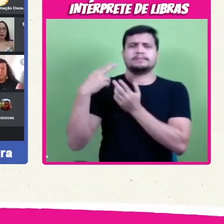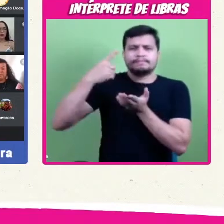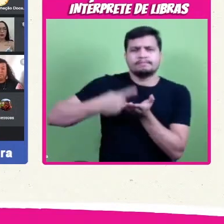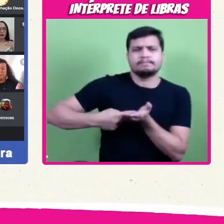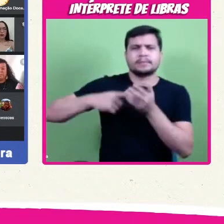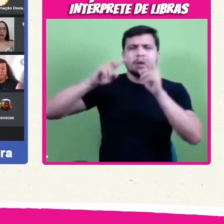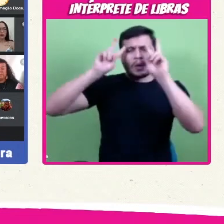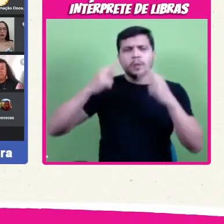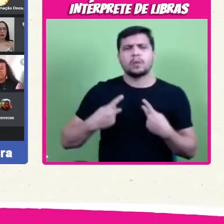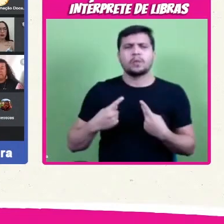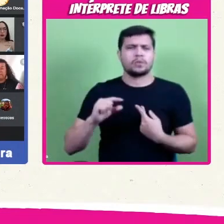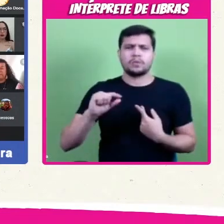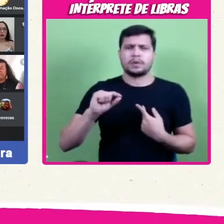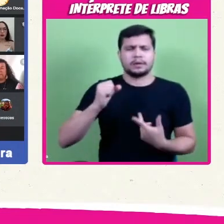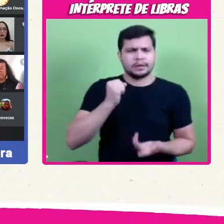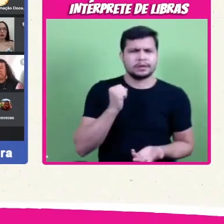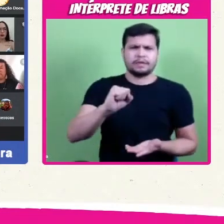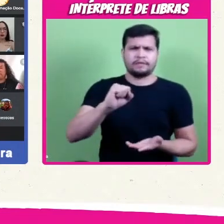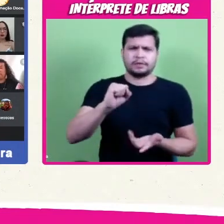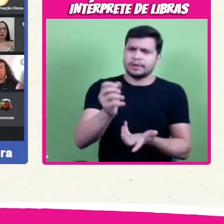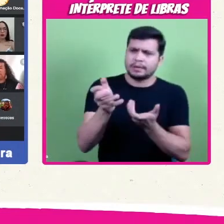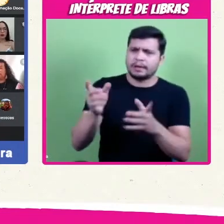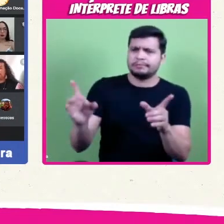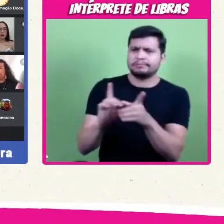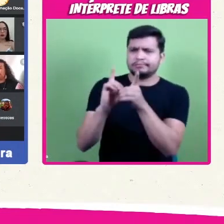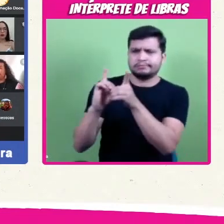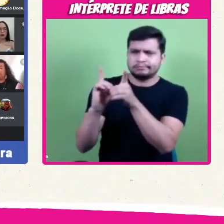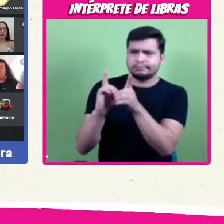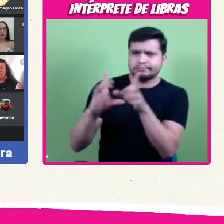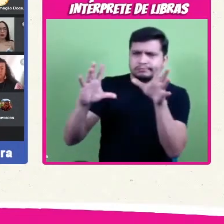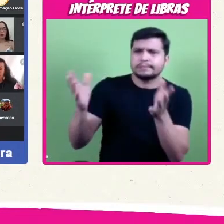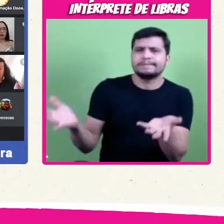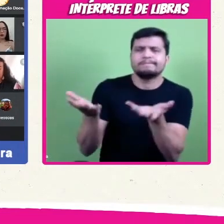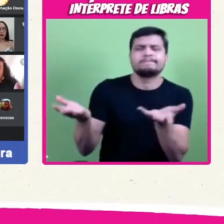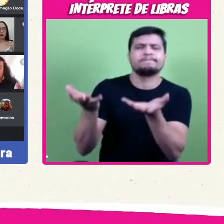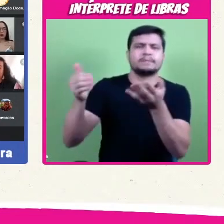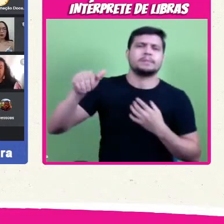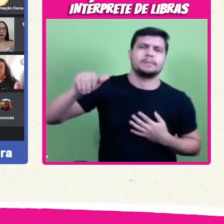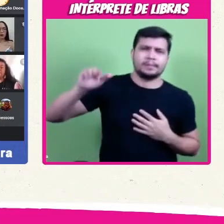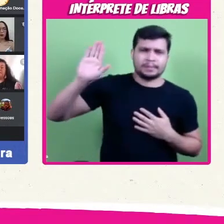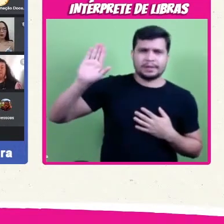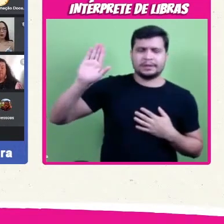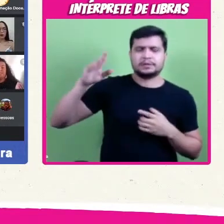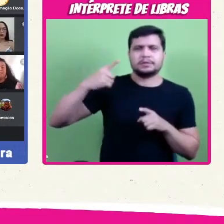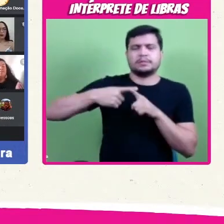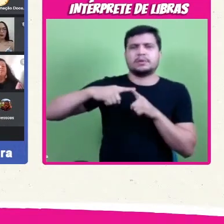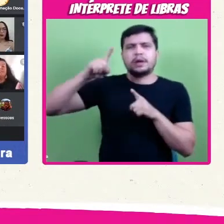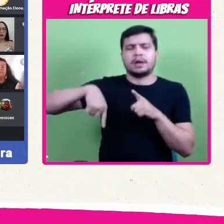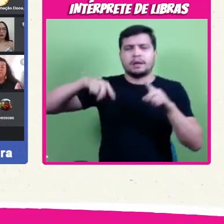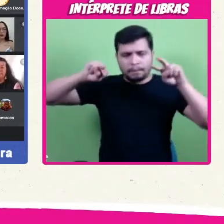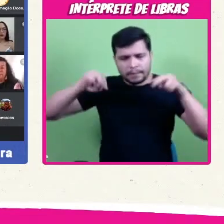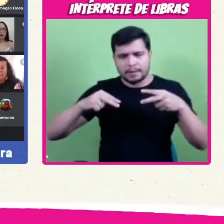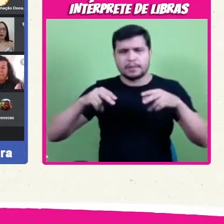humano de defender, porque defender a democracia nessa dimensão profunda da igualdade, da equidade,